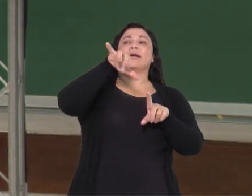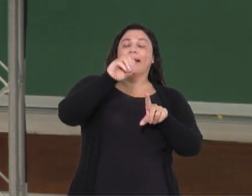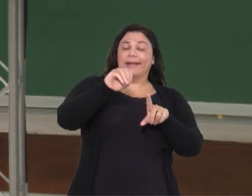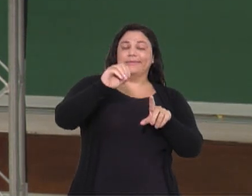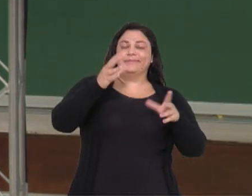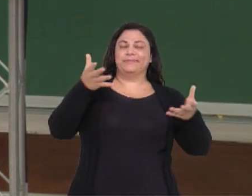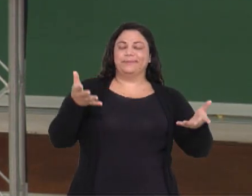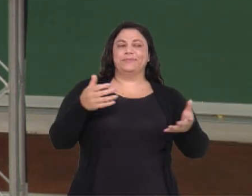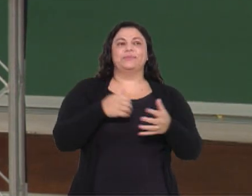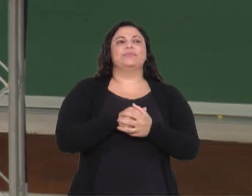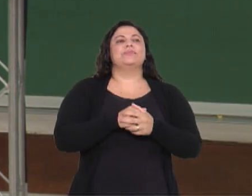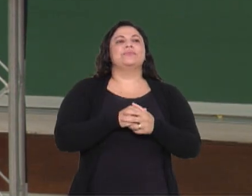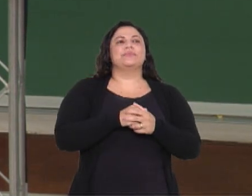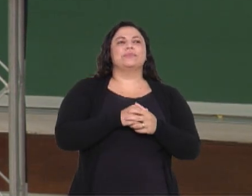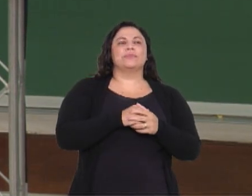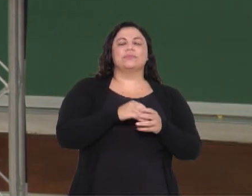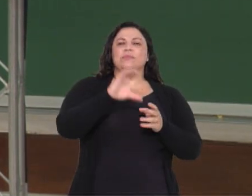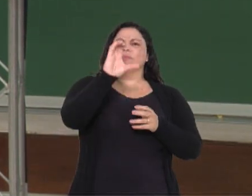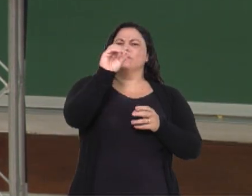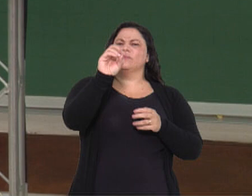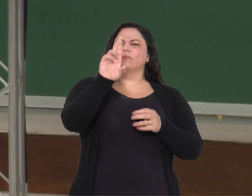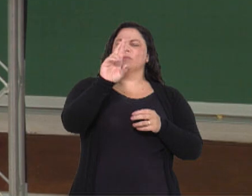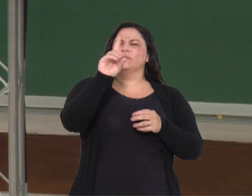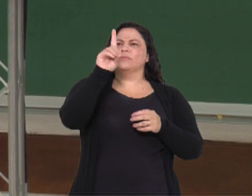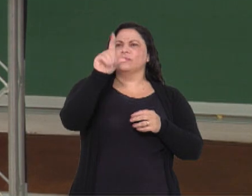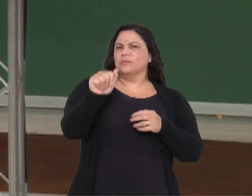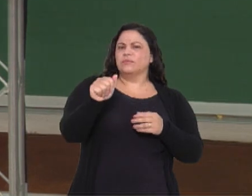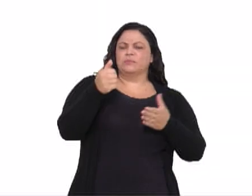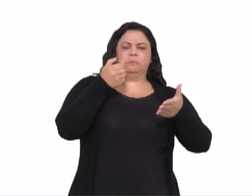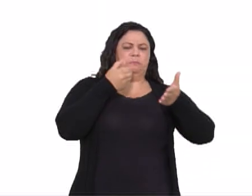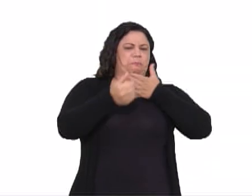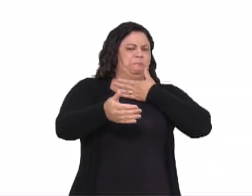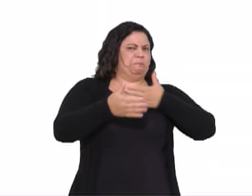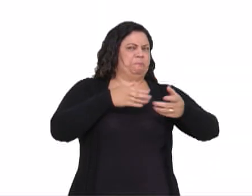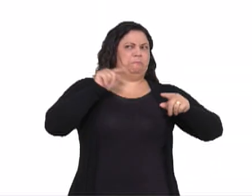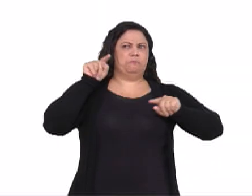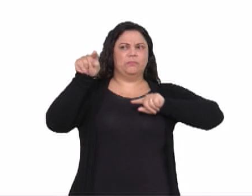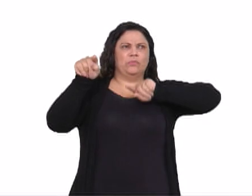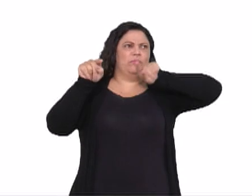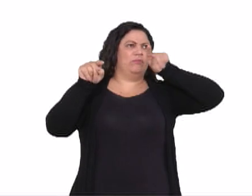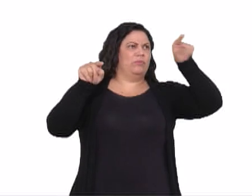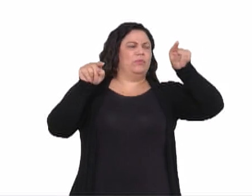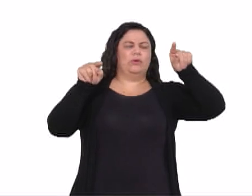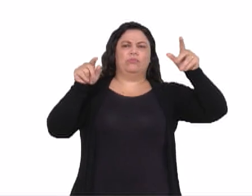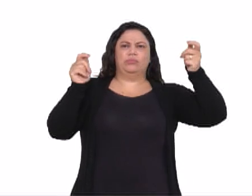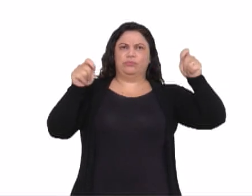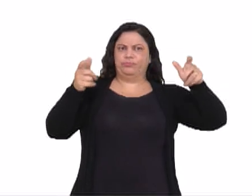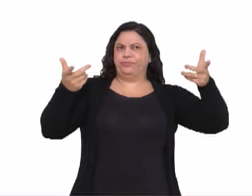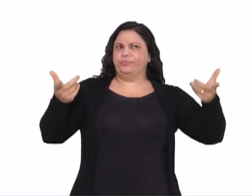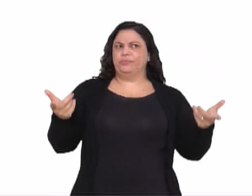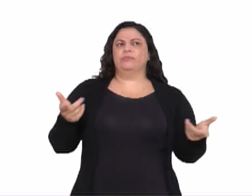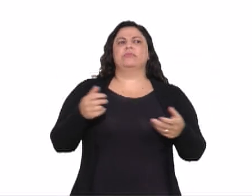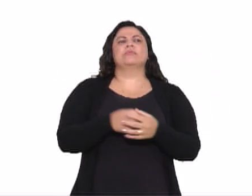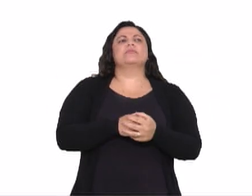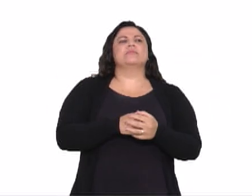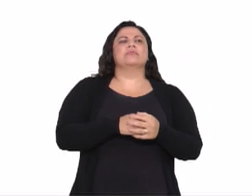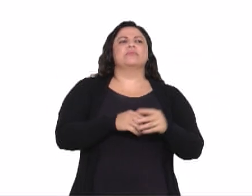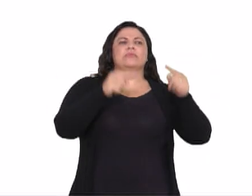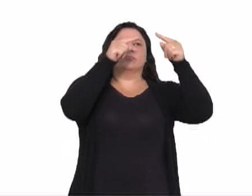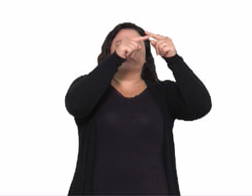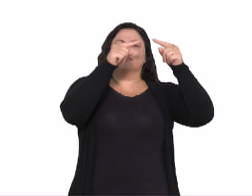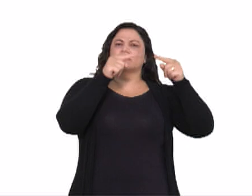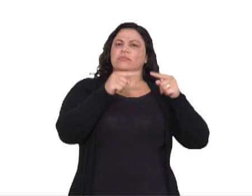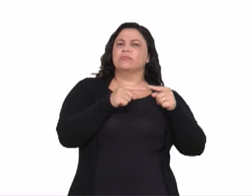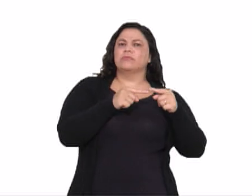E corda. Cordas são quaisquer pontos que se encontram na circunferência. Aqui está a definição melhorzinha de diâmetro e corda,